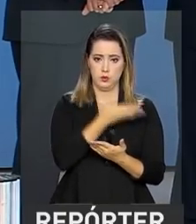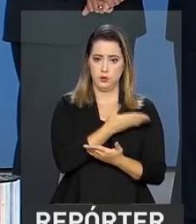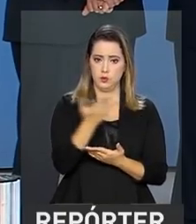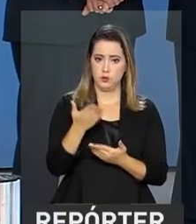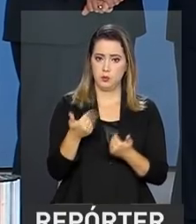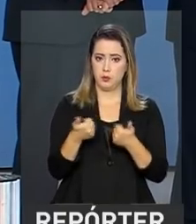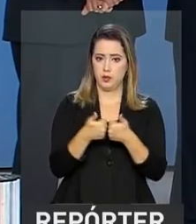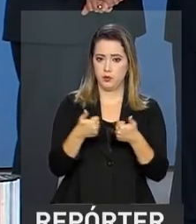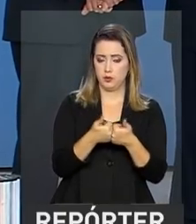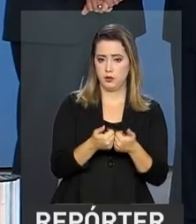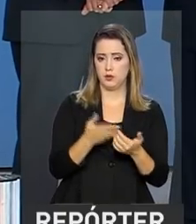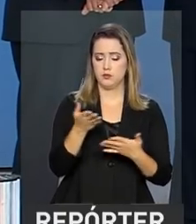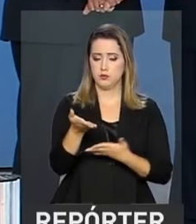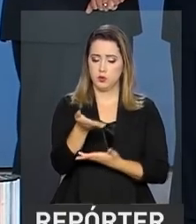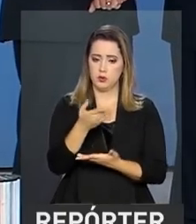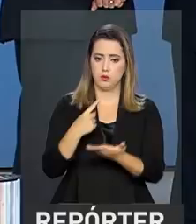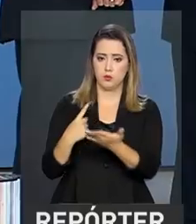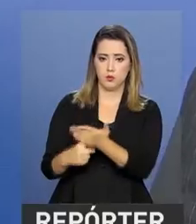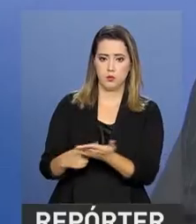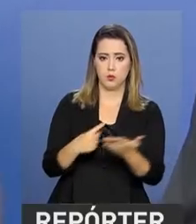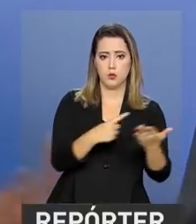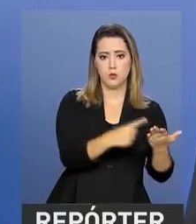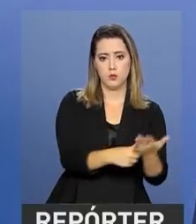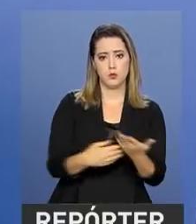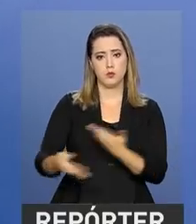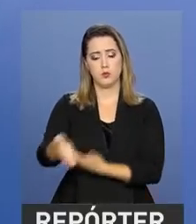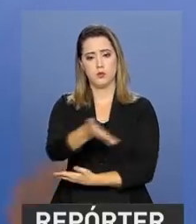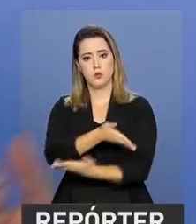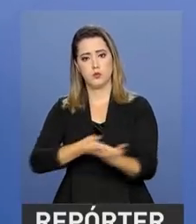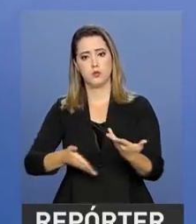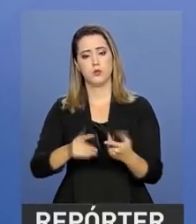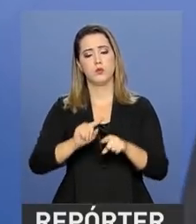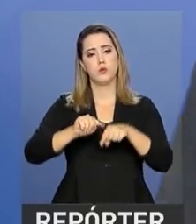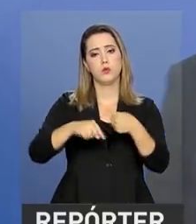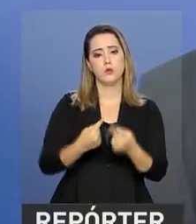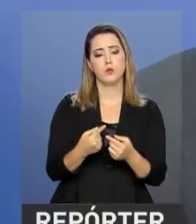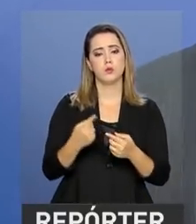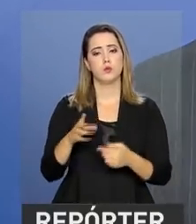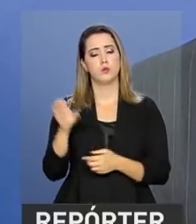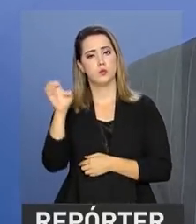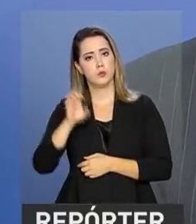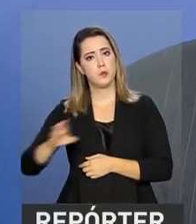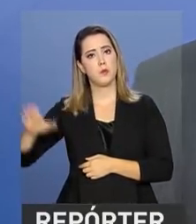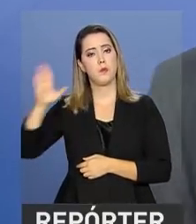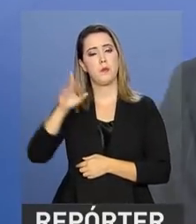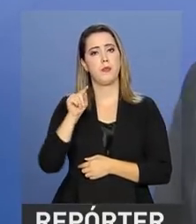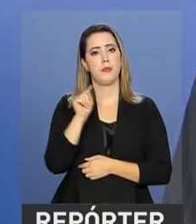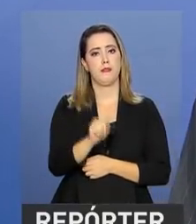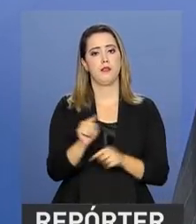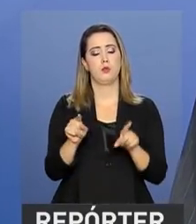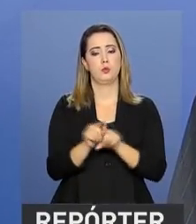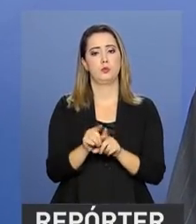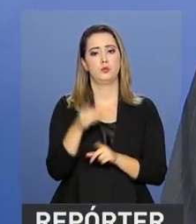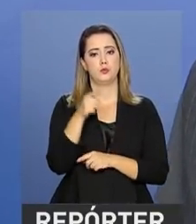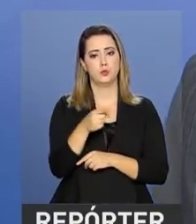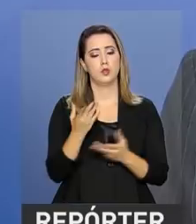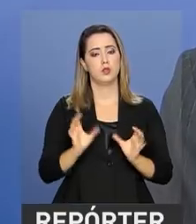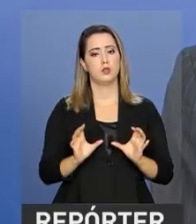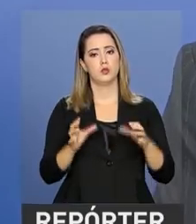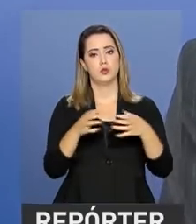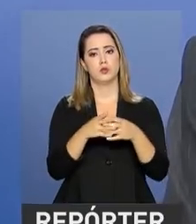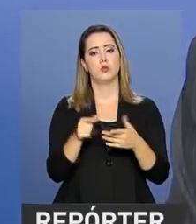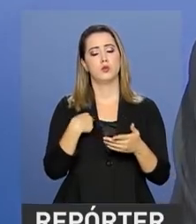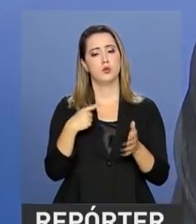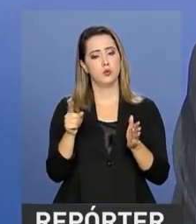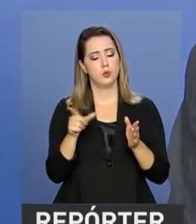deles a partir de uma reação da união europeia sobre estes este pacote que